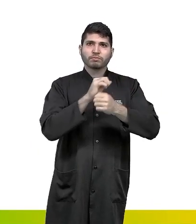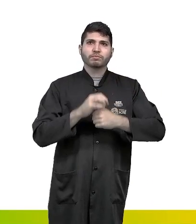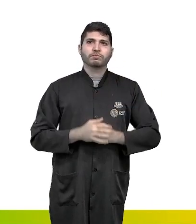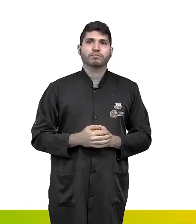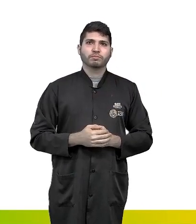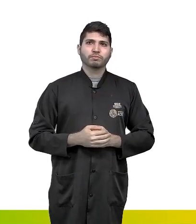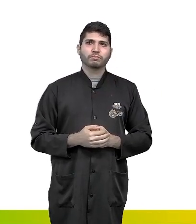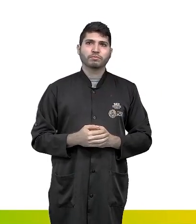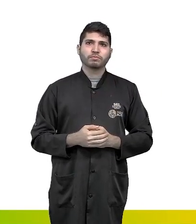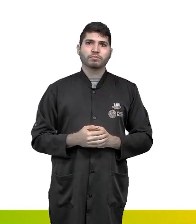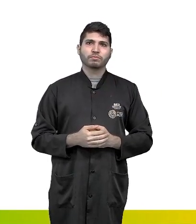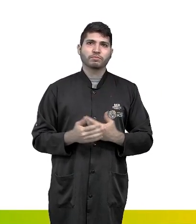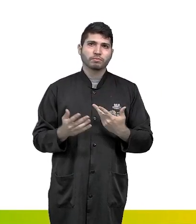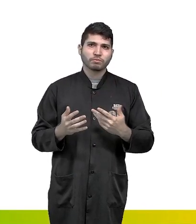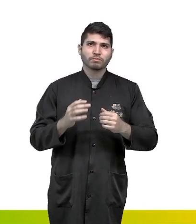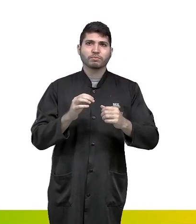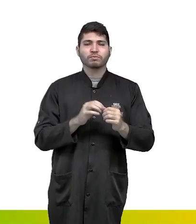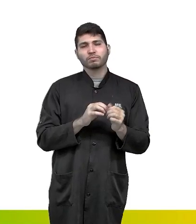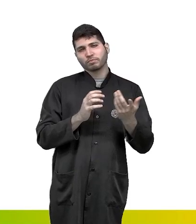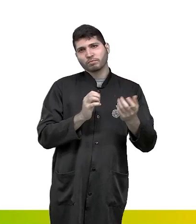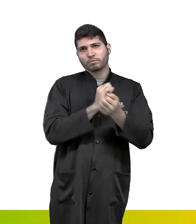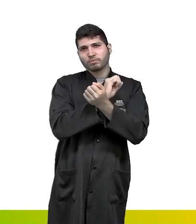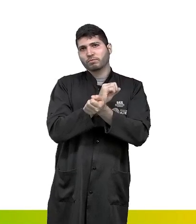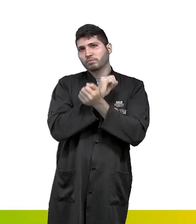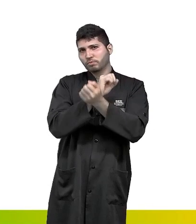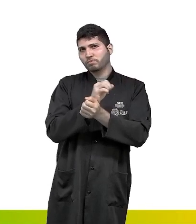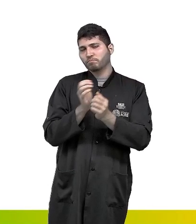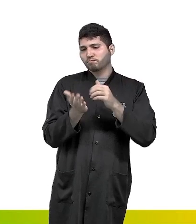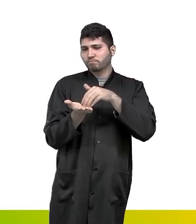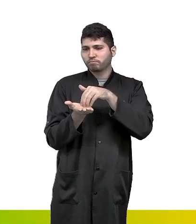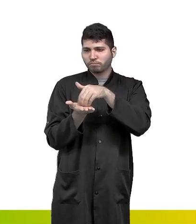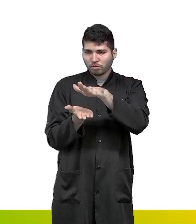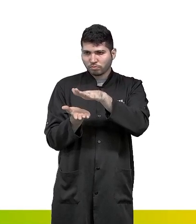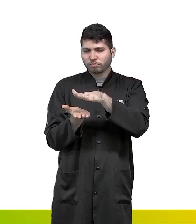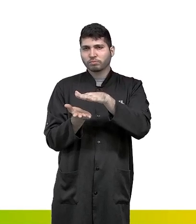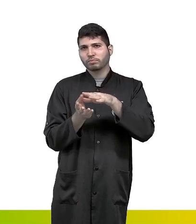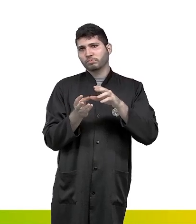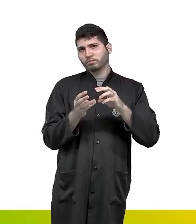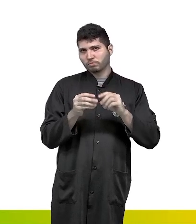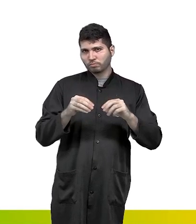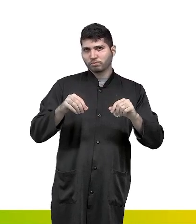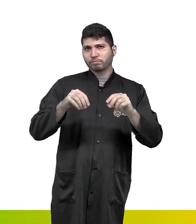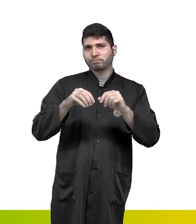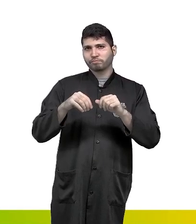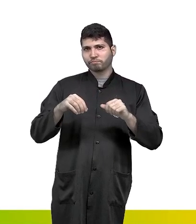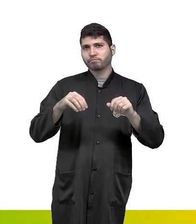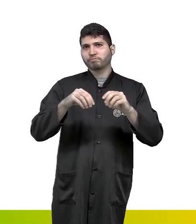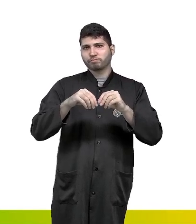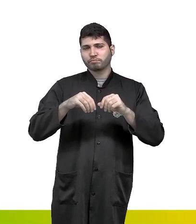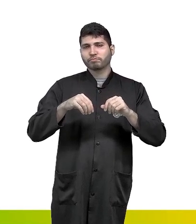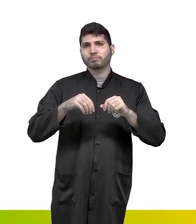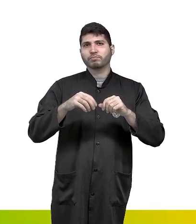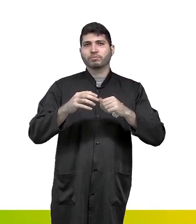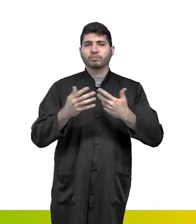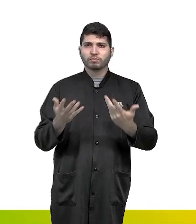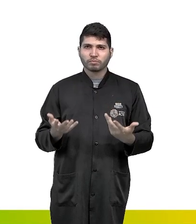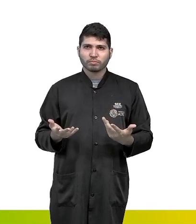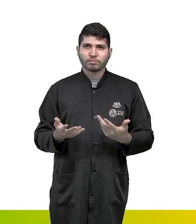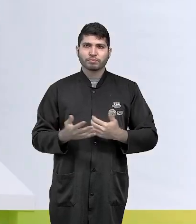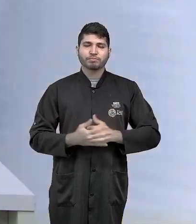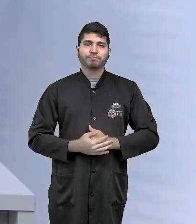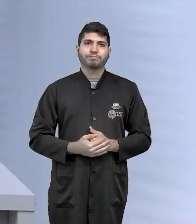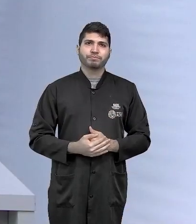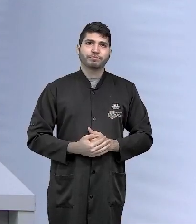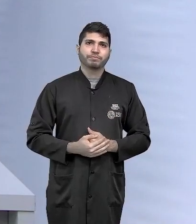os ex-escravos são expulsos da terra. É aquilo que eu falei para vocês agora há pouco. Com a abolição da